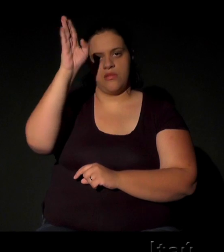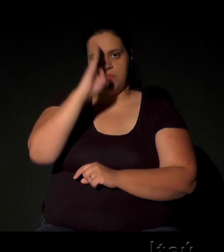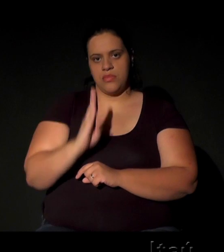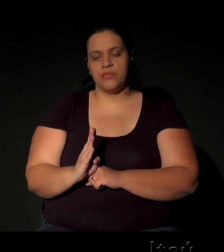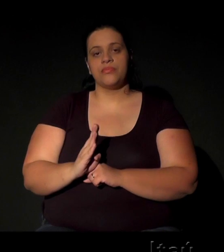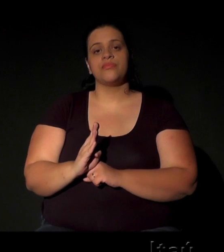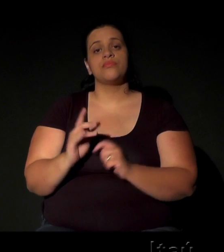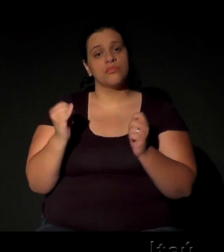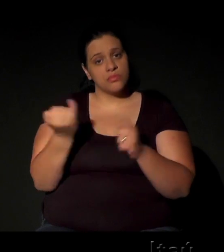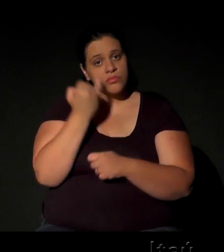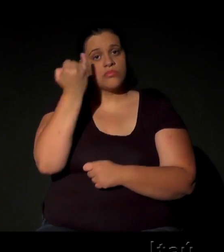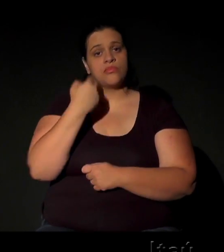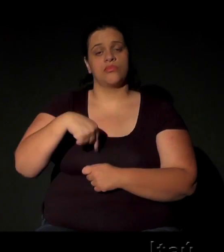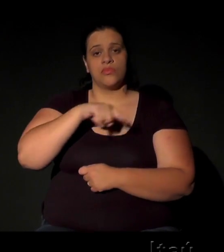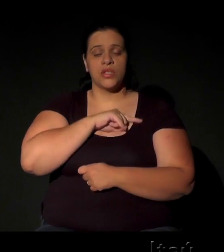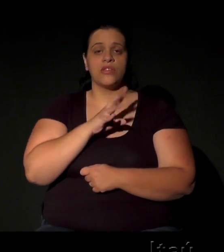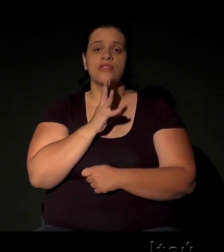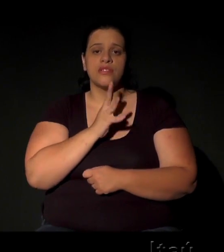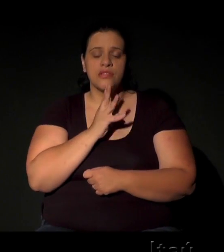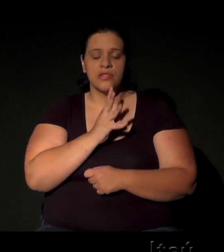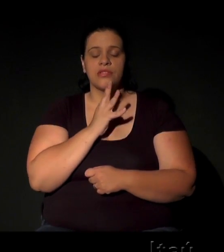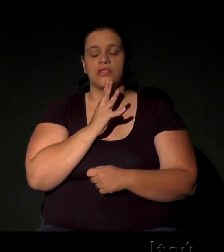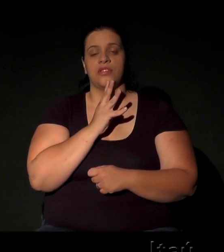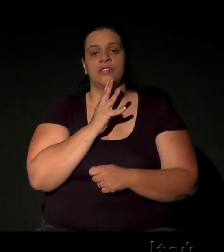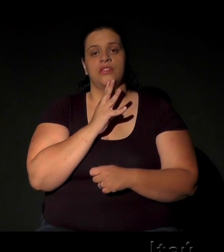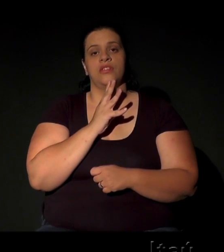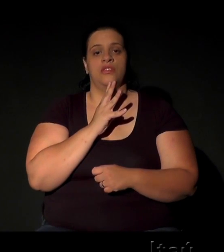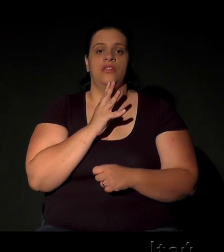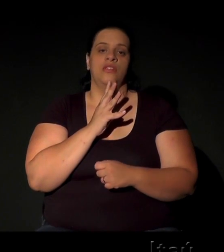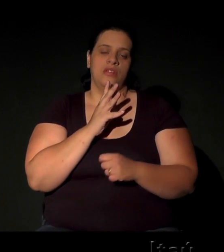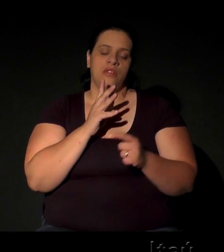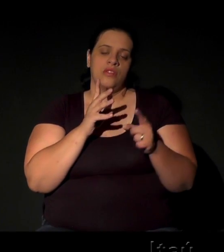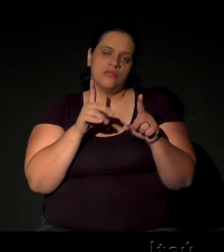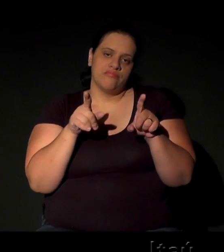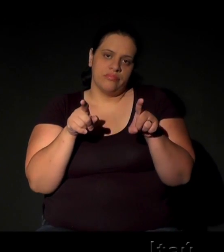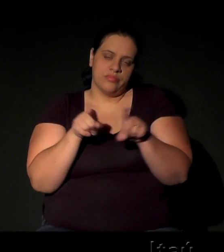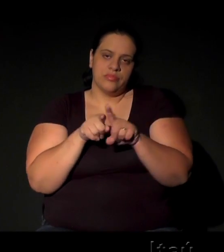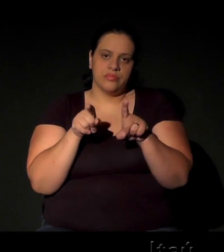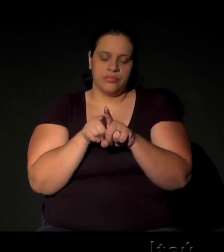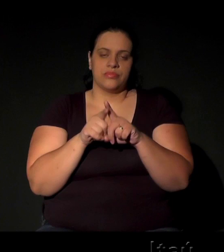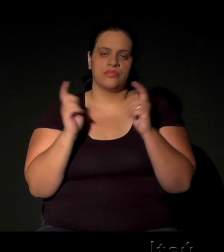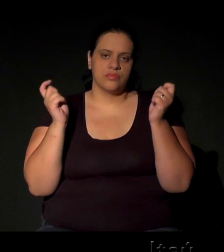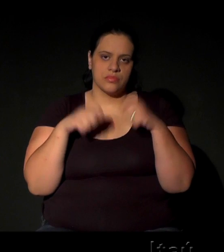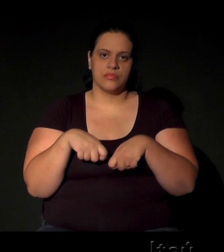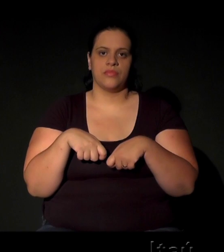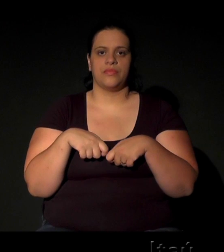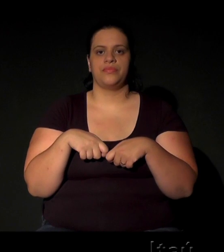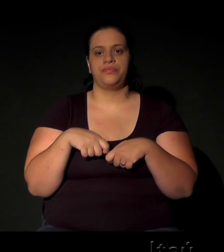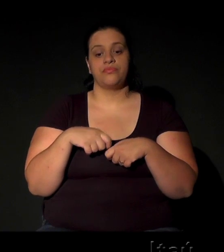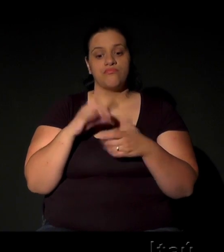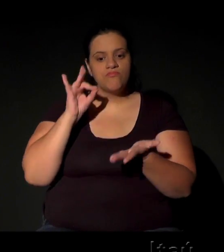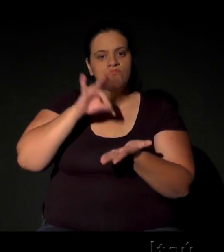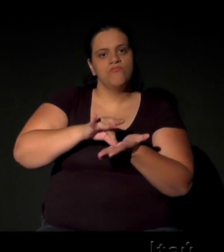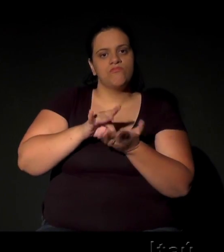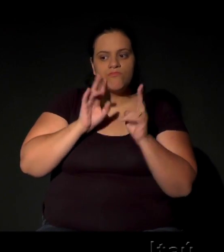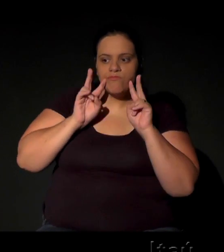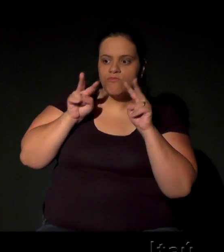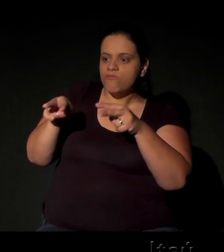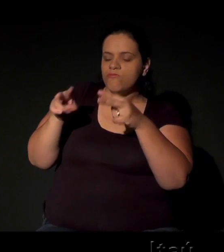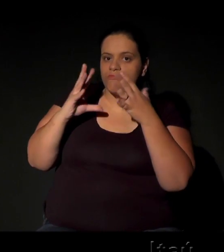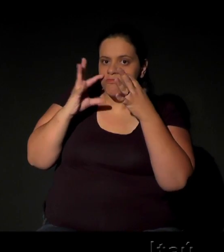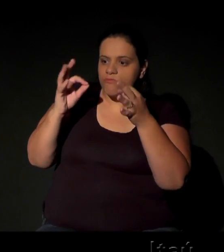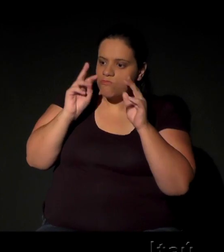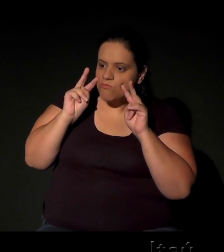e e e con Não só conhecer né mas eu acho o quanto que dá a a verdadeira visibilidade